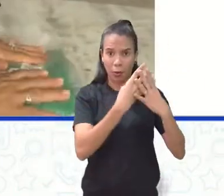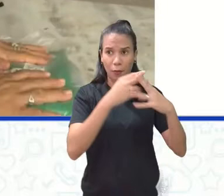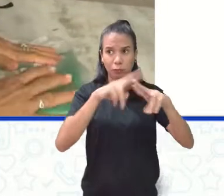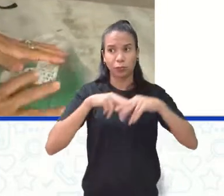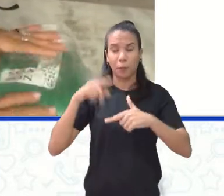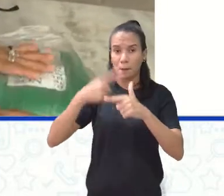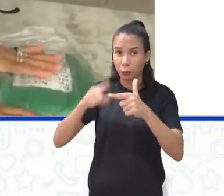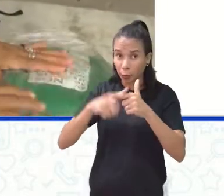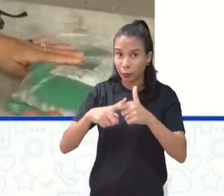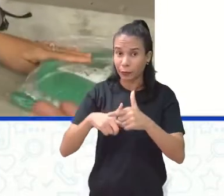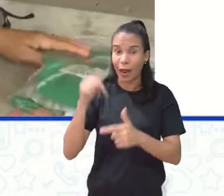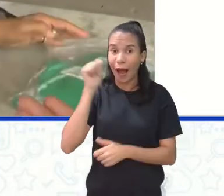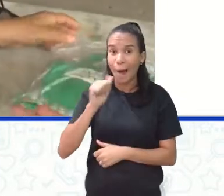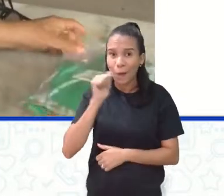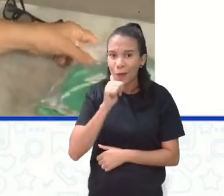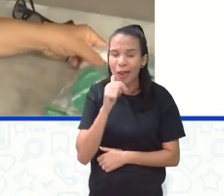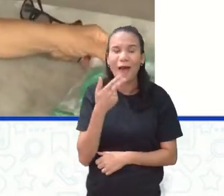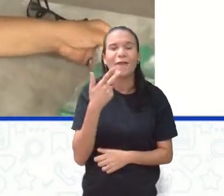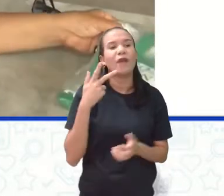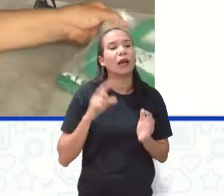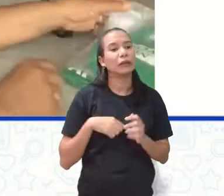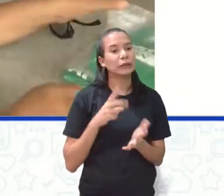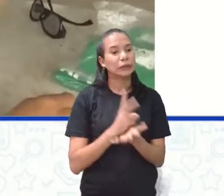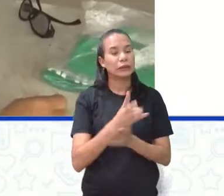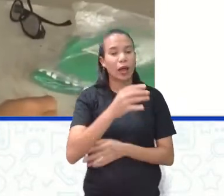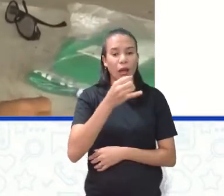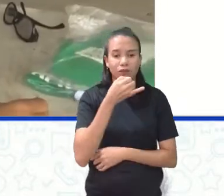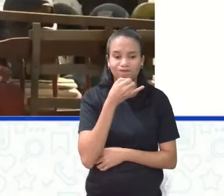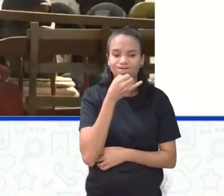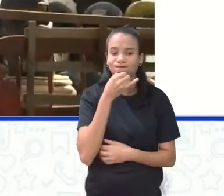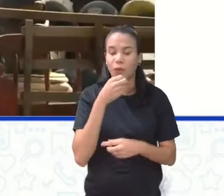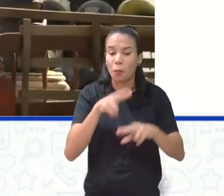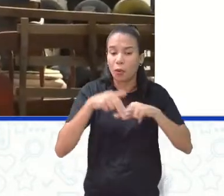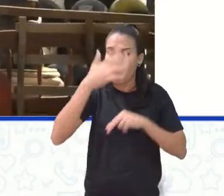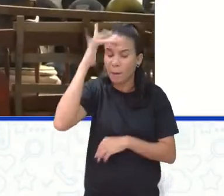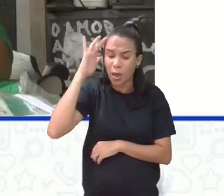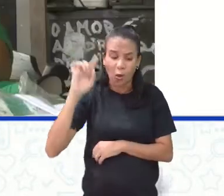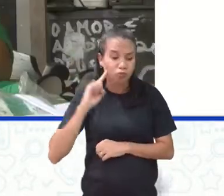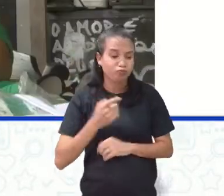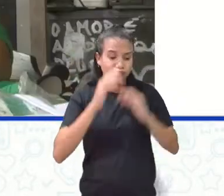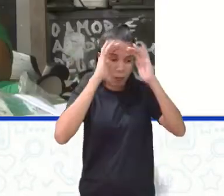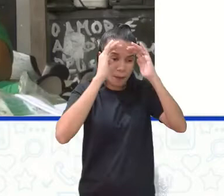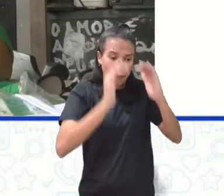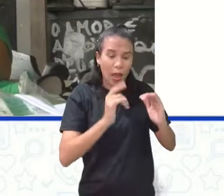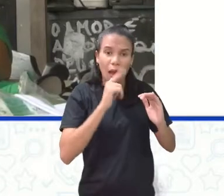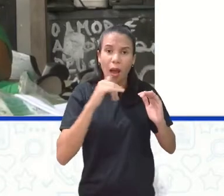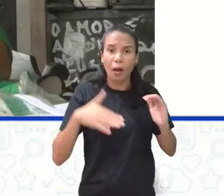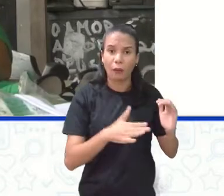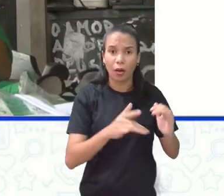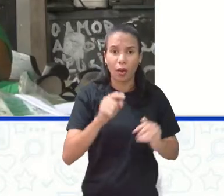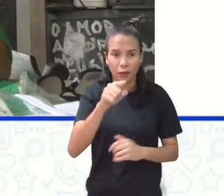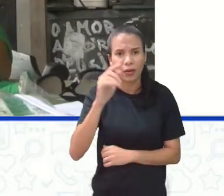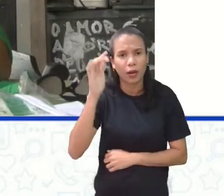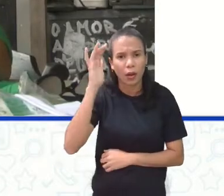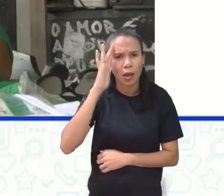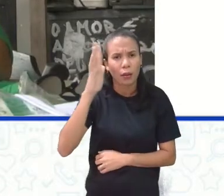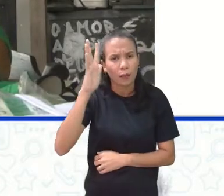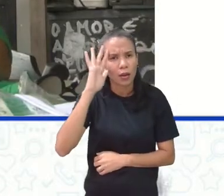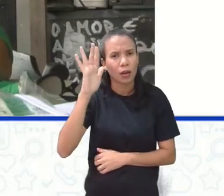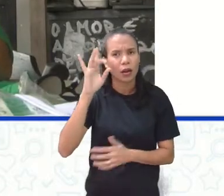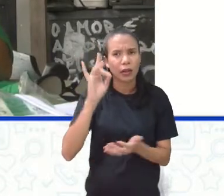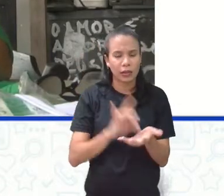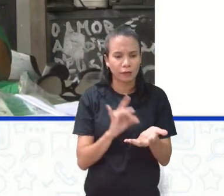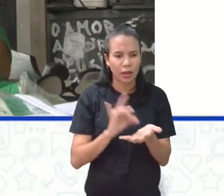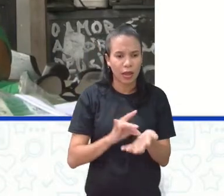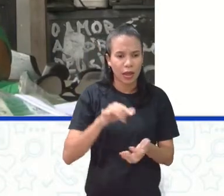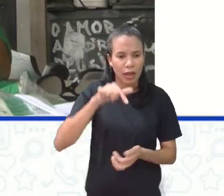Dona Socorro não deixa de demonstrar sua tristeza com relação ao lixo jogado no rio. Imagine vocês se fosse